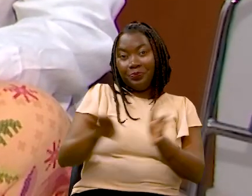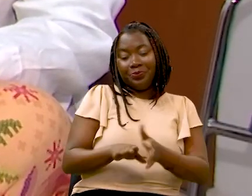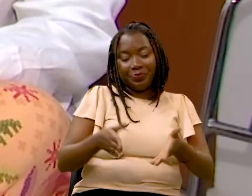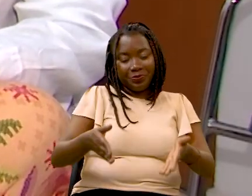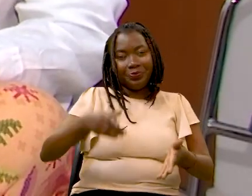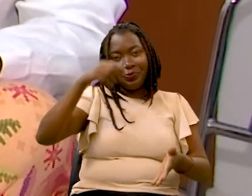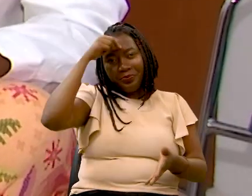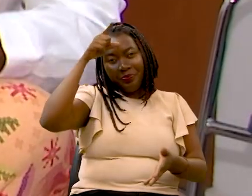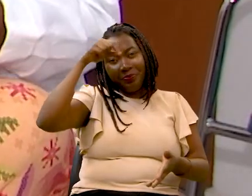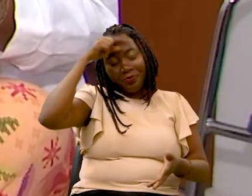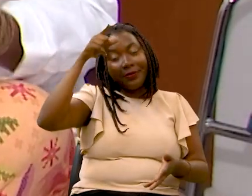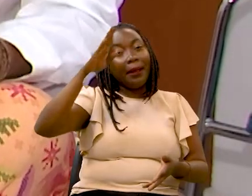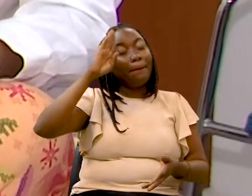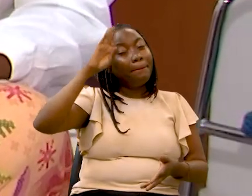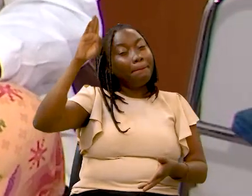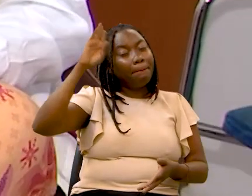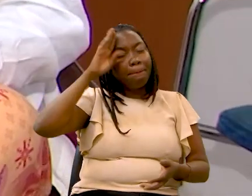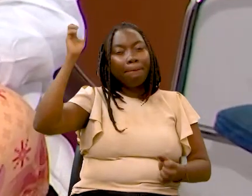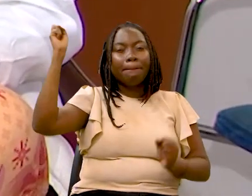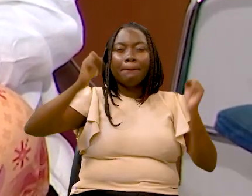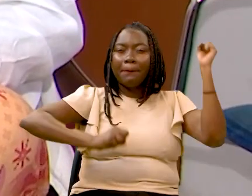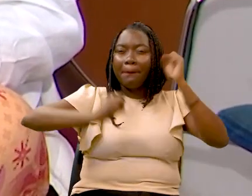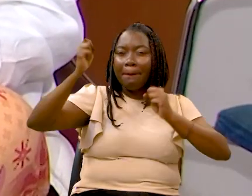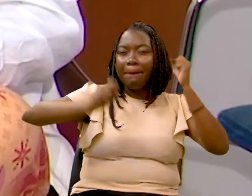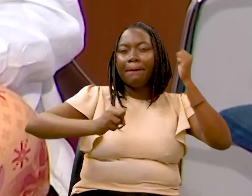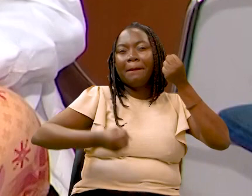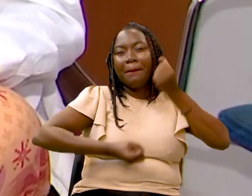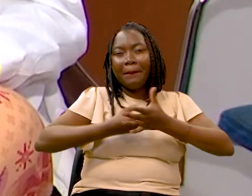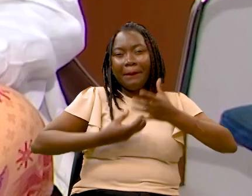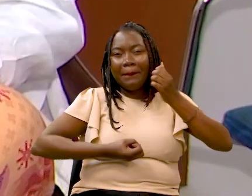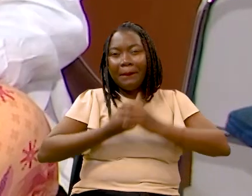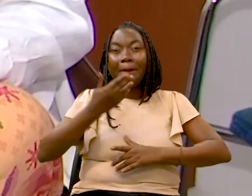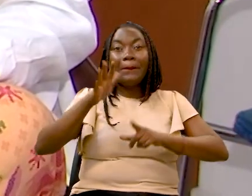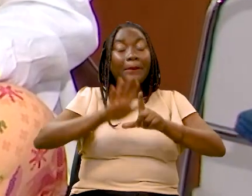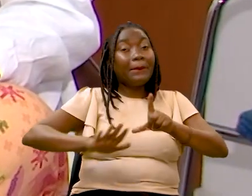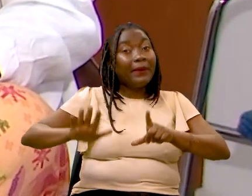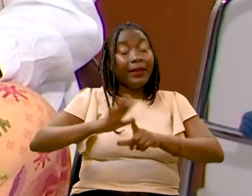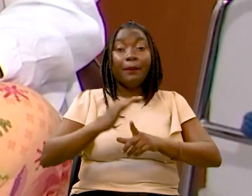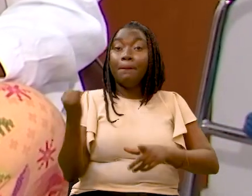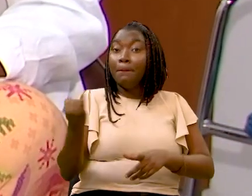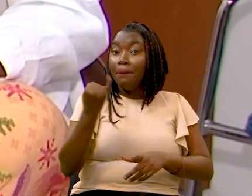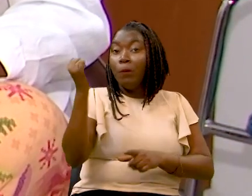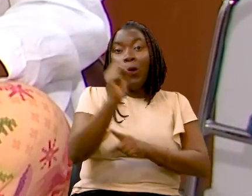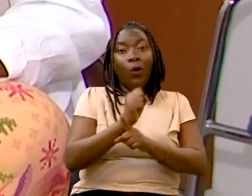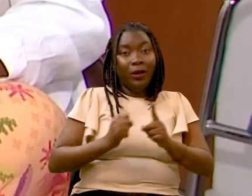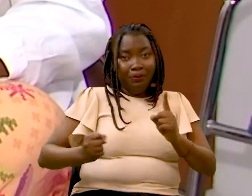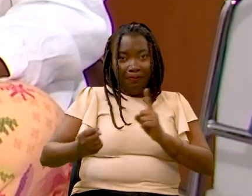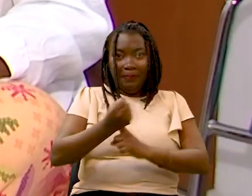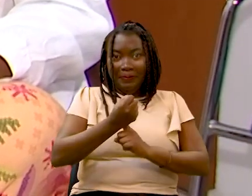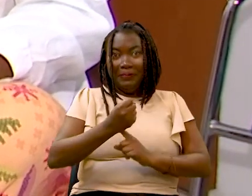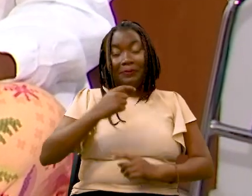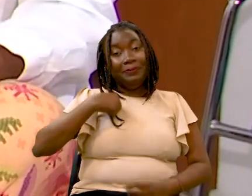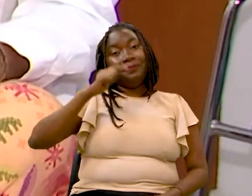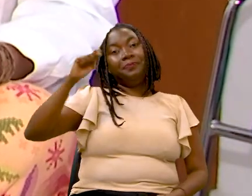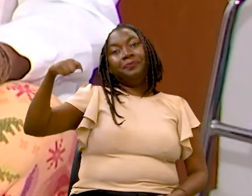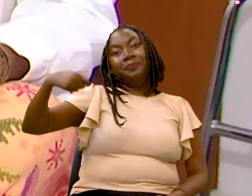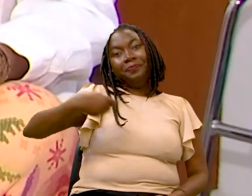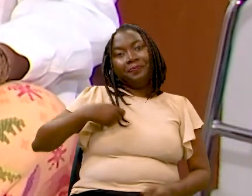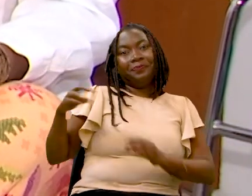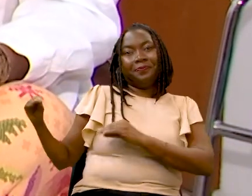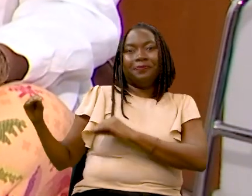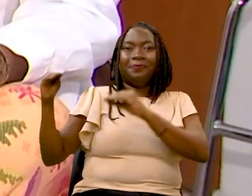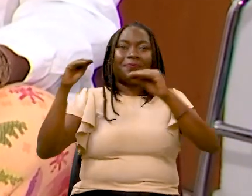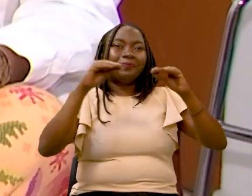campo cultural e principalmente na indústria criativa, né? Nesse mercado tão importante para a sociedade. Eu sou uma